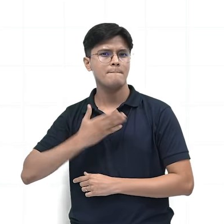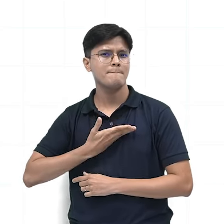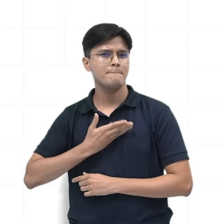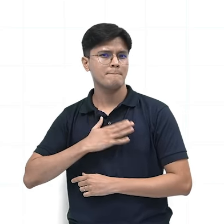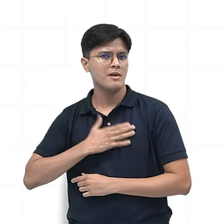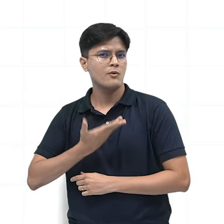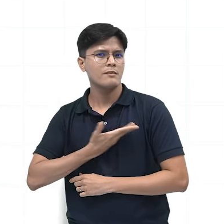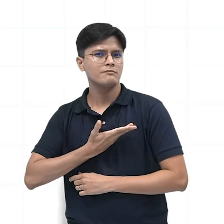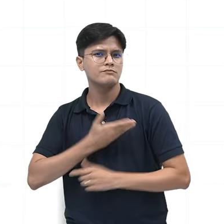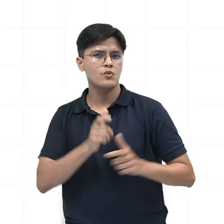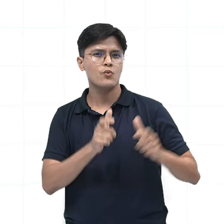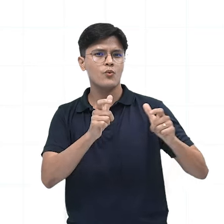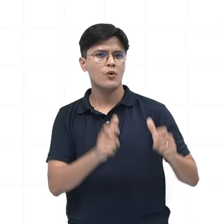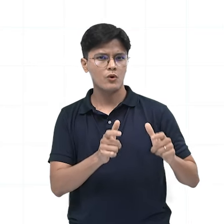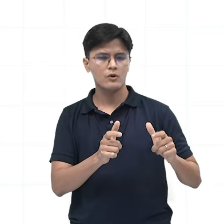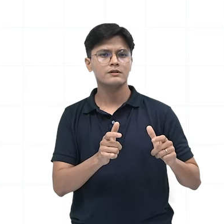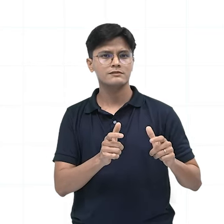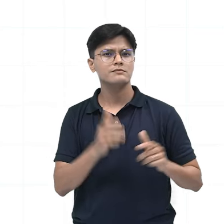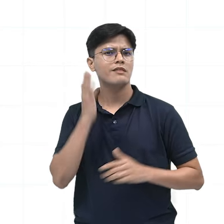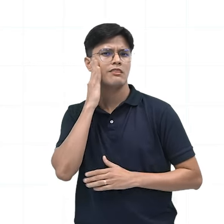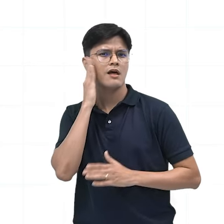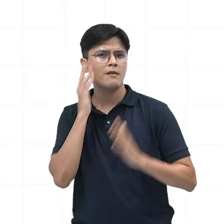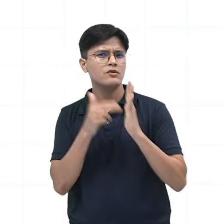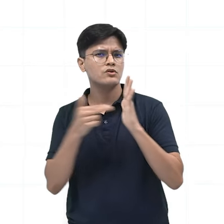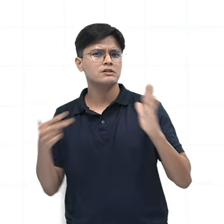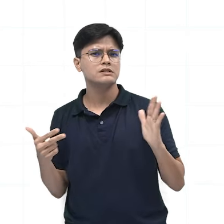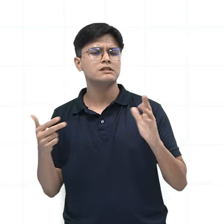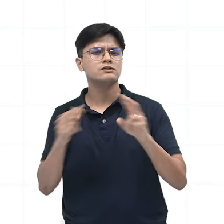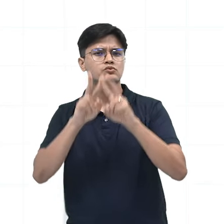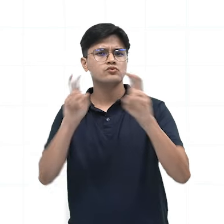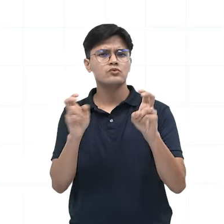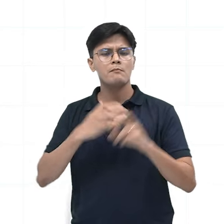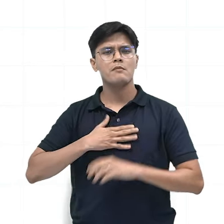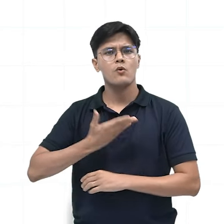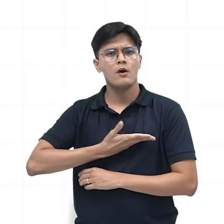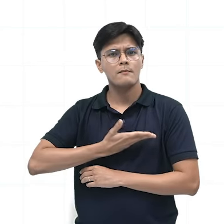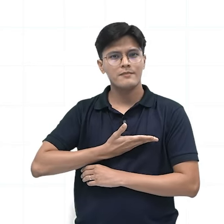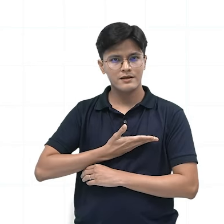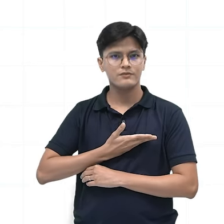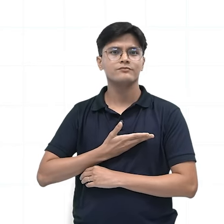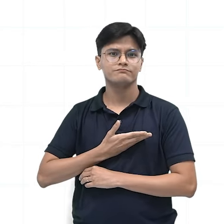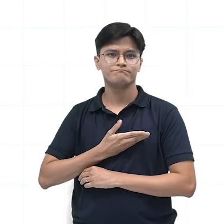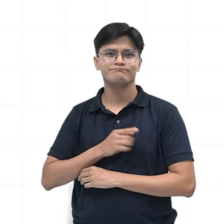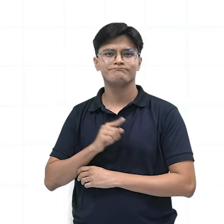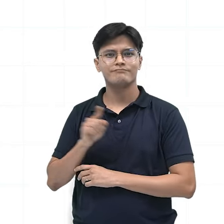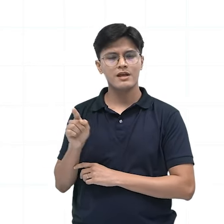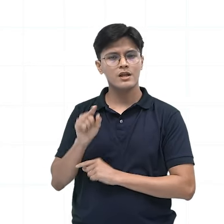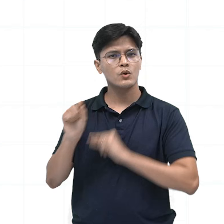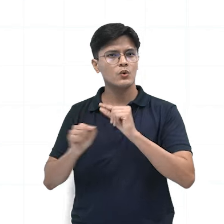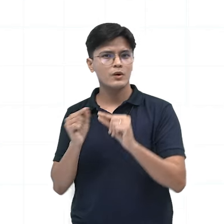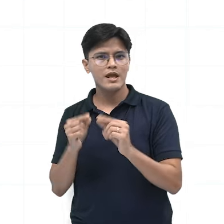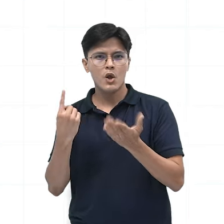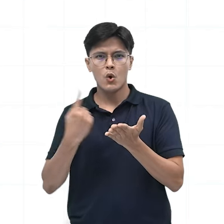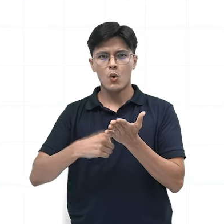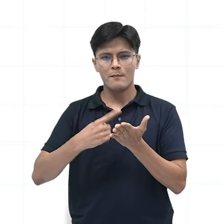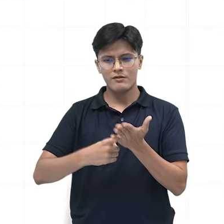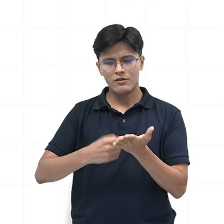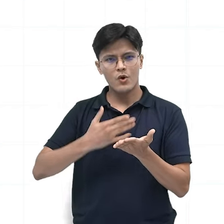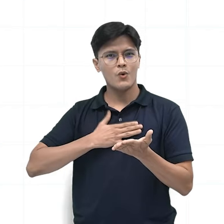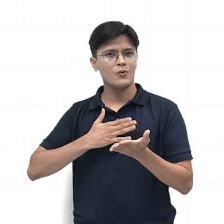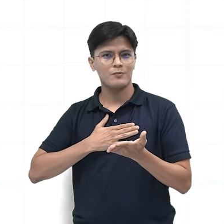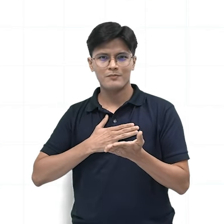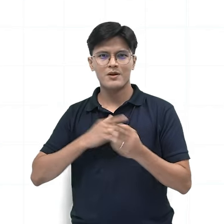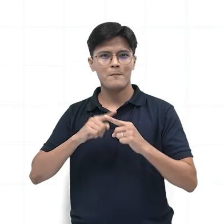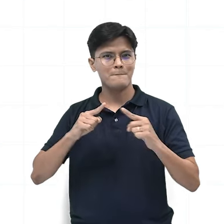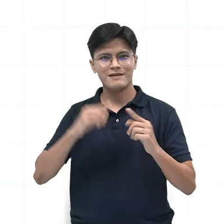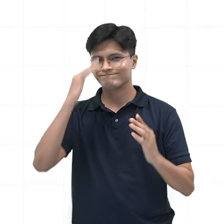ele? Sabeis notícias do meu amigo? Aquele que não cumpriu o que combinou comigo?